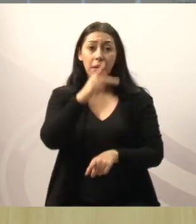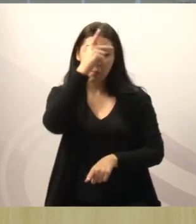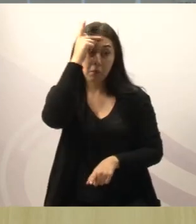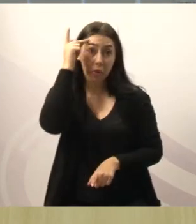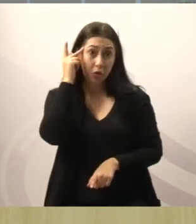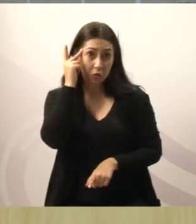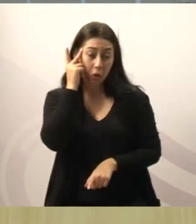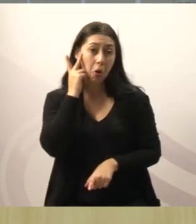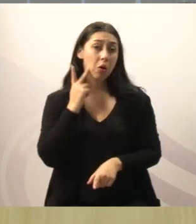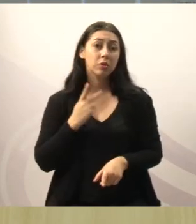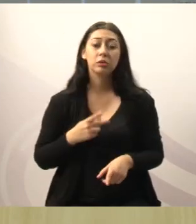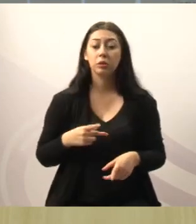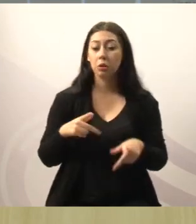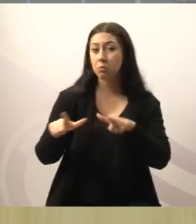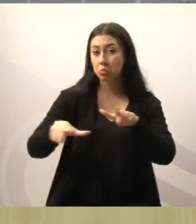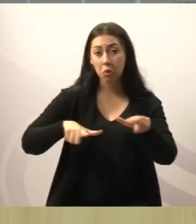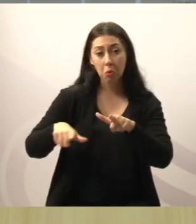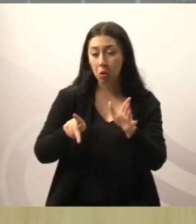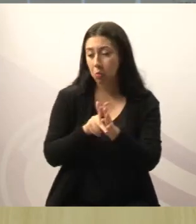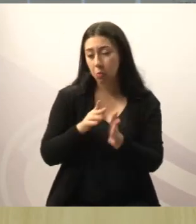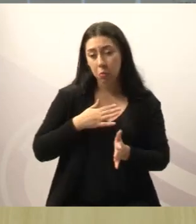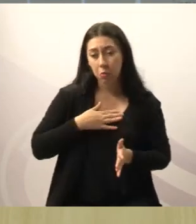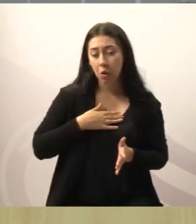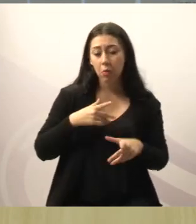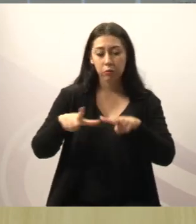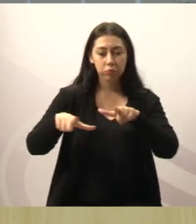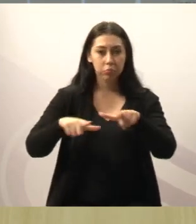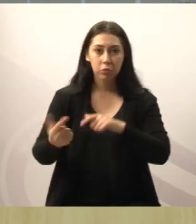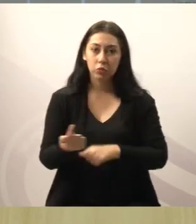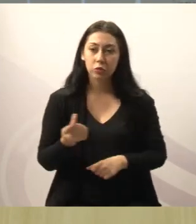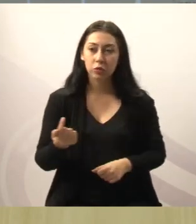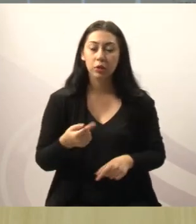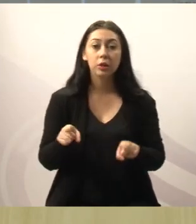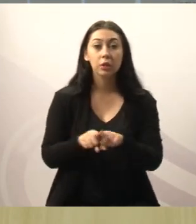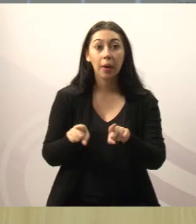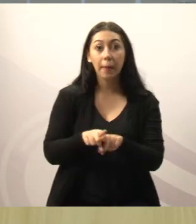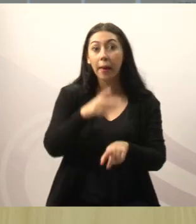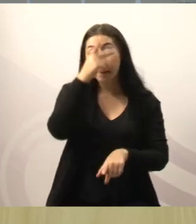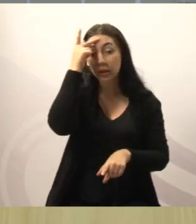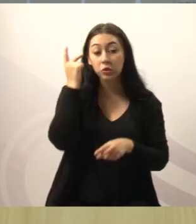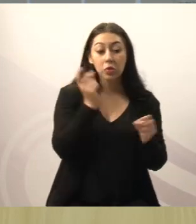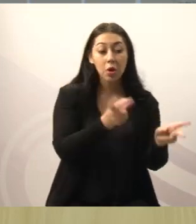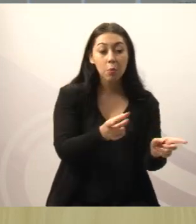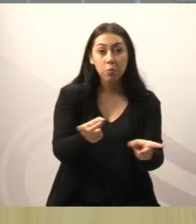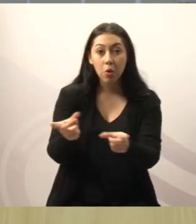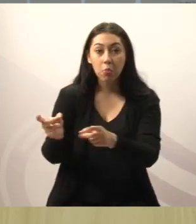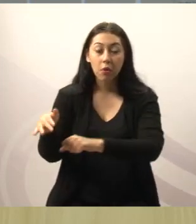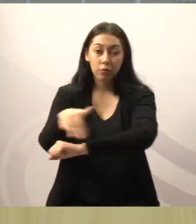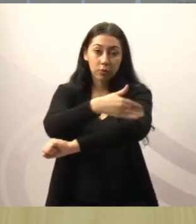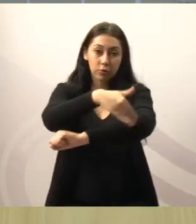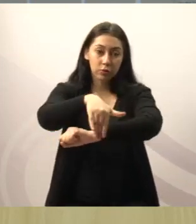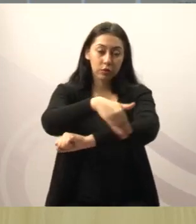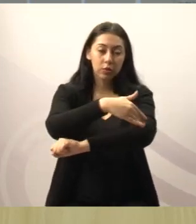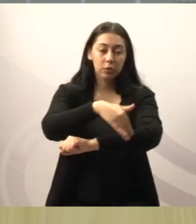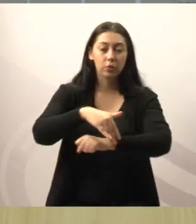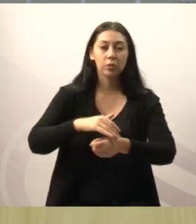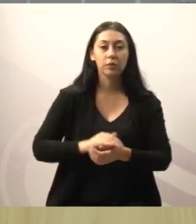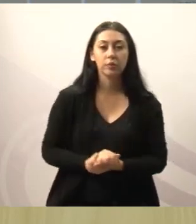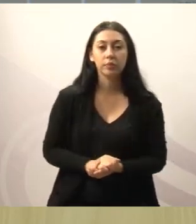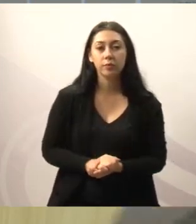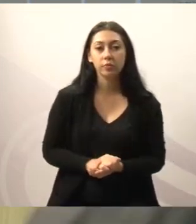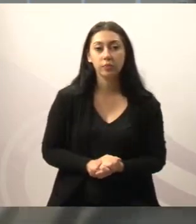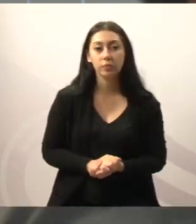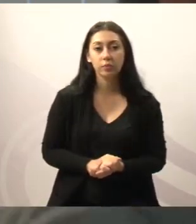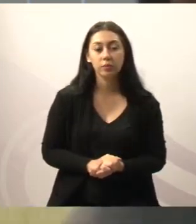profissionais liberais, e o comércio de rua mediante restrições no que couber.